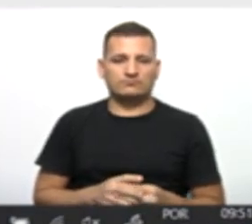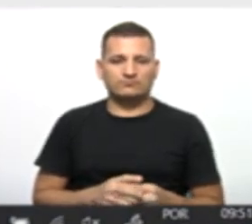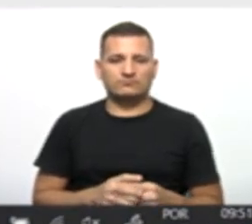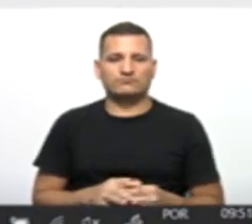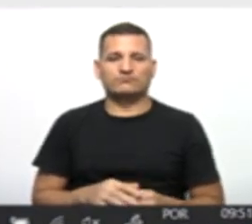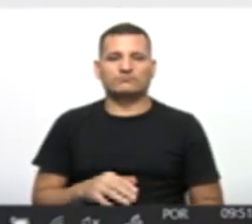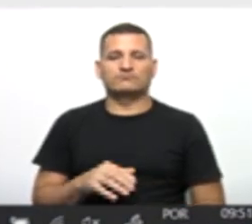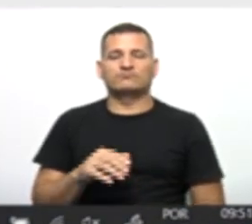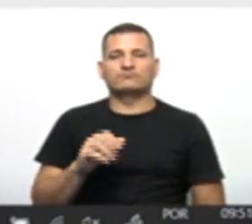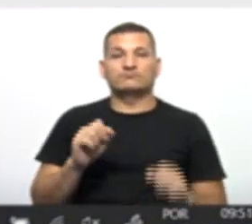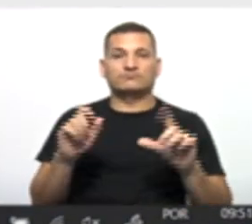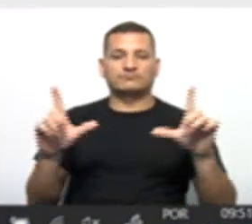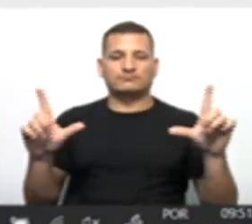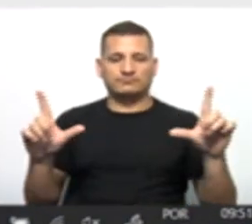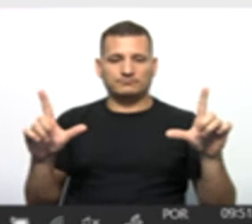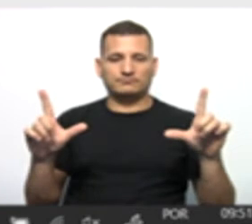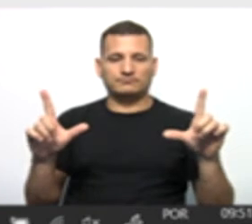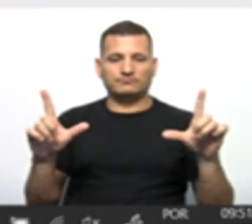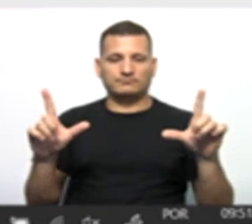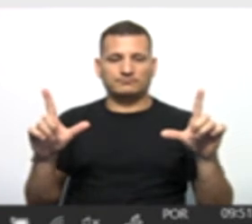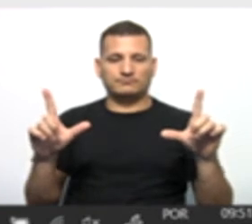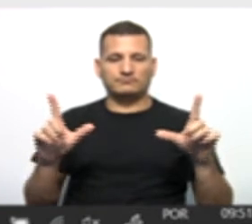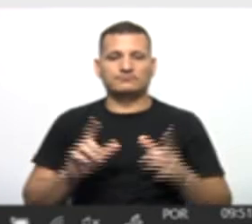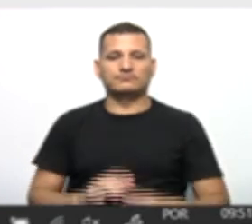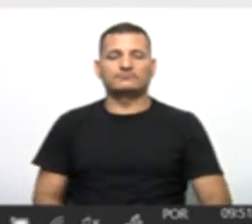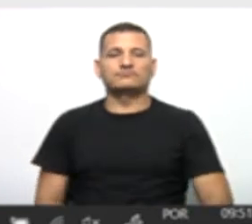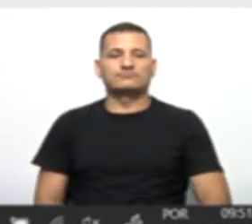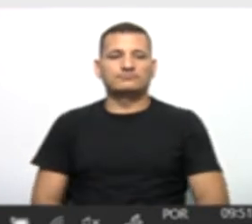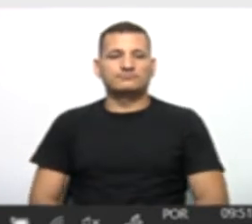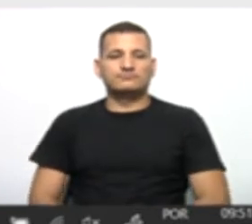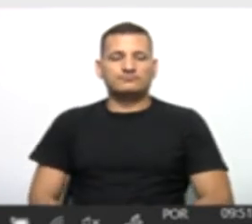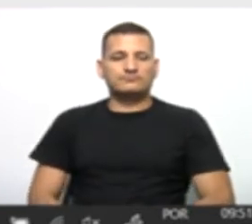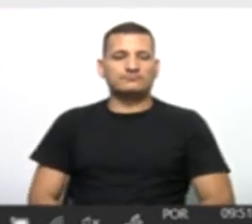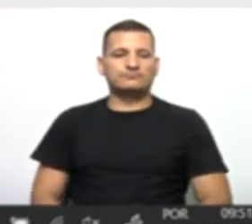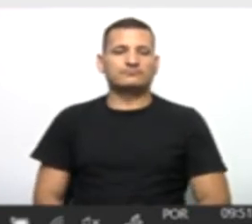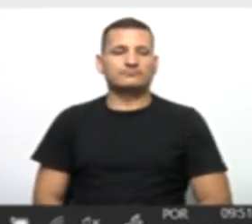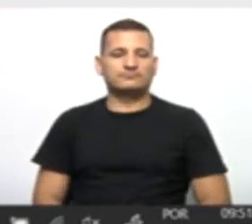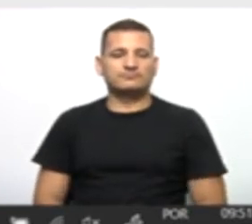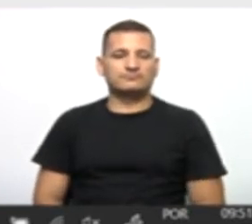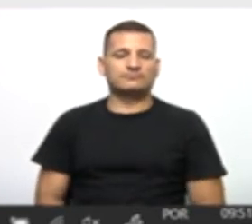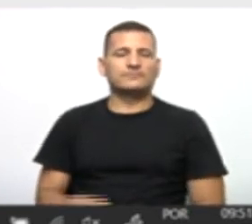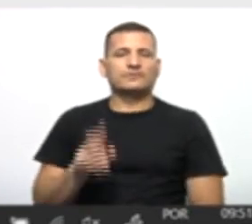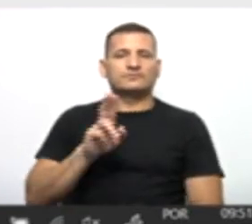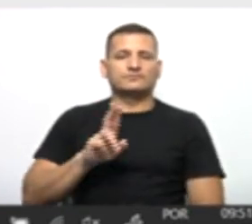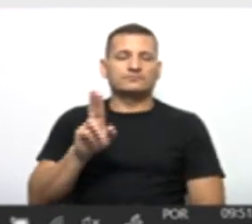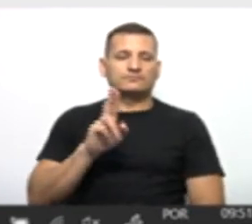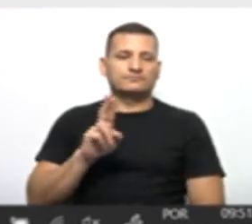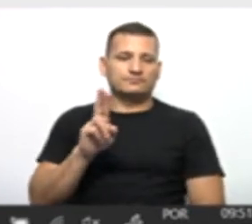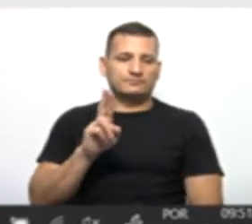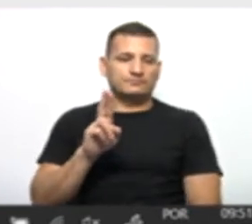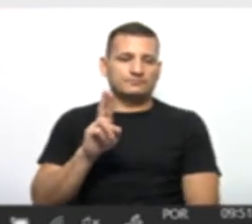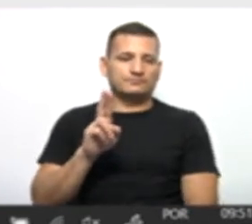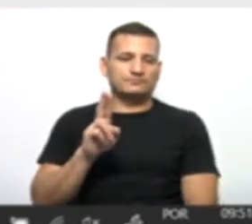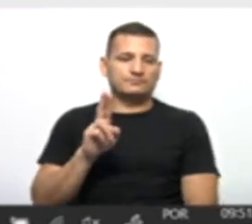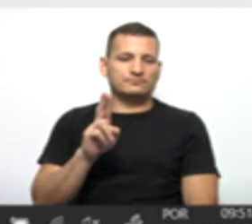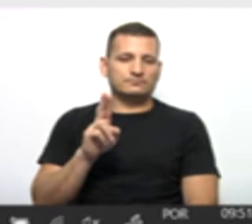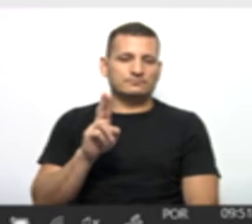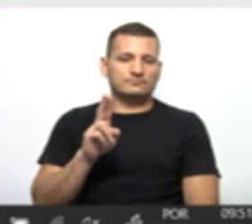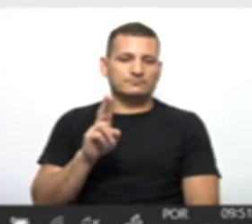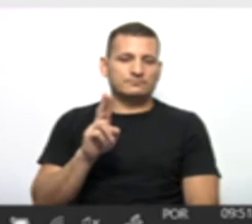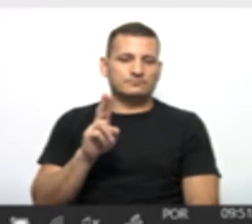vai abrir uma tela parecida com essa para vocês. Aí vocês vão utilizar aqui a instância local